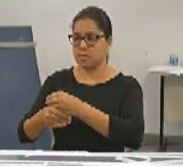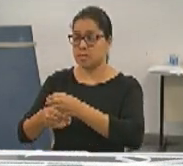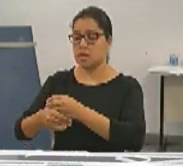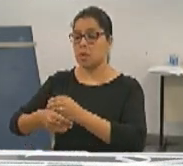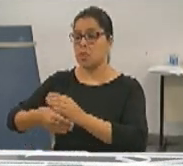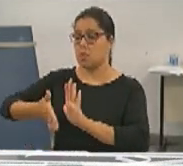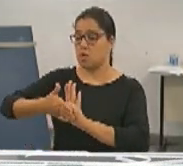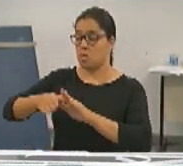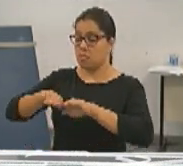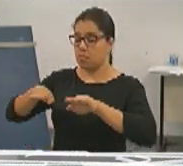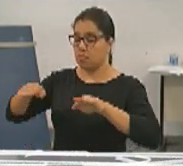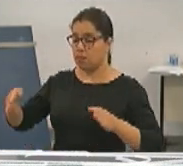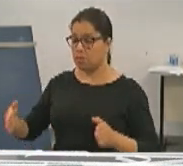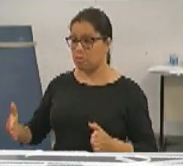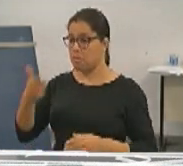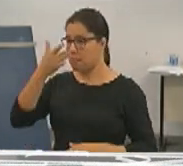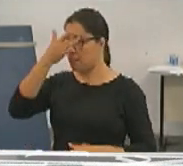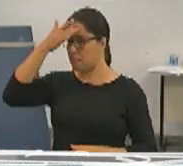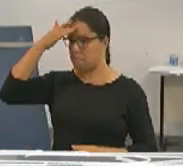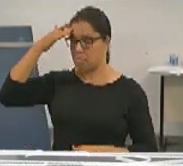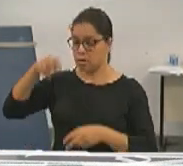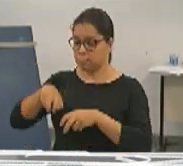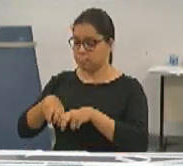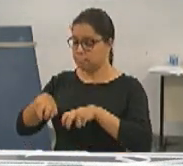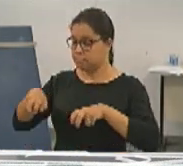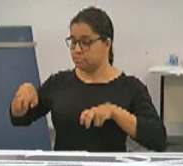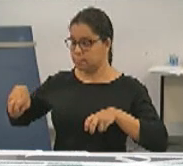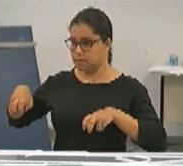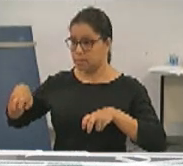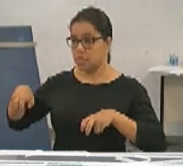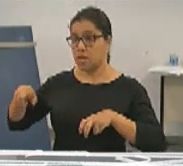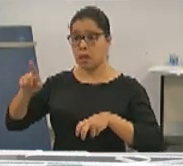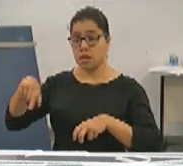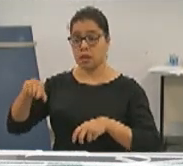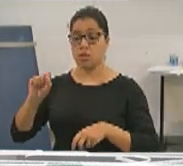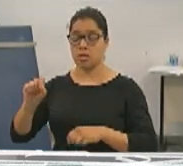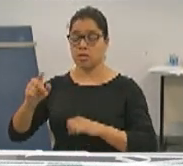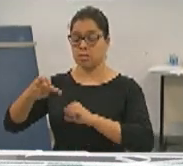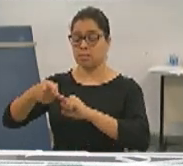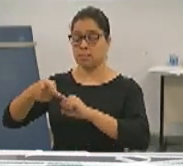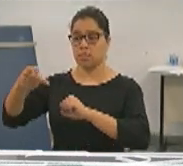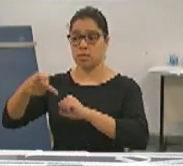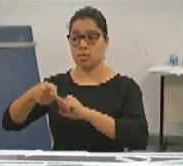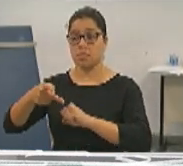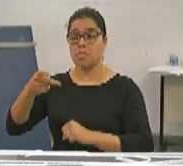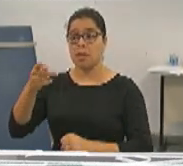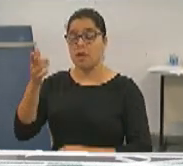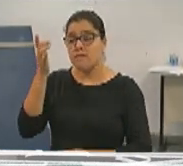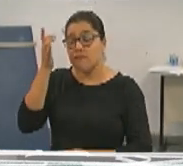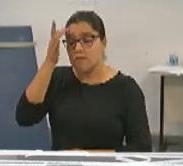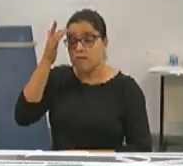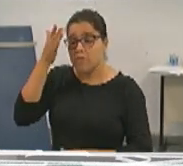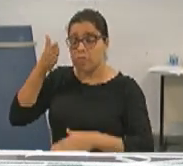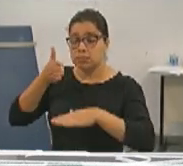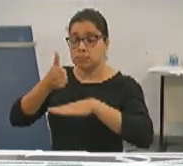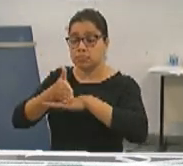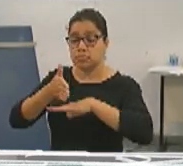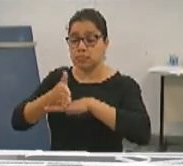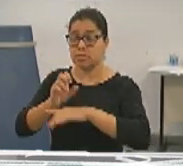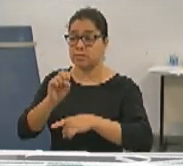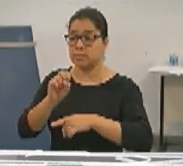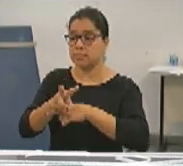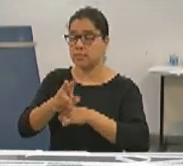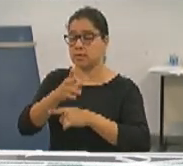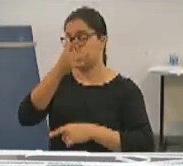pardos para processo seletivo na pós-graduação. Tudo isso para facilitar a entrada, né,